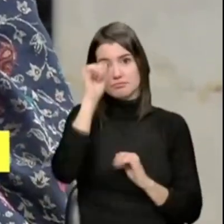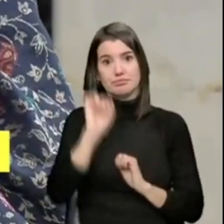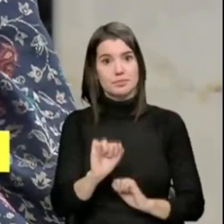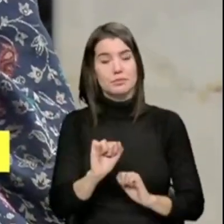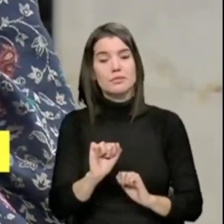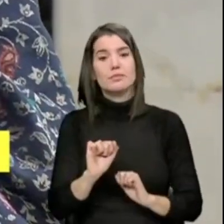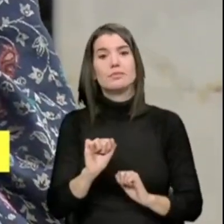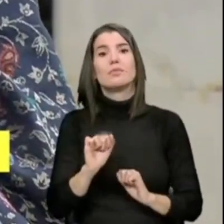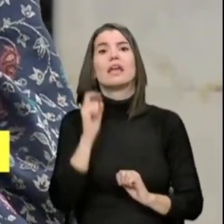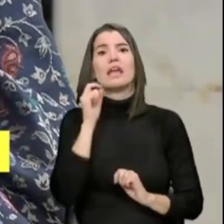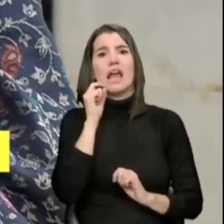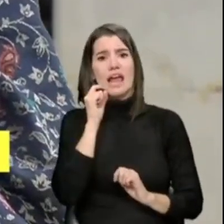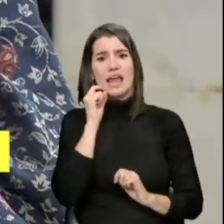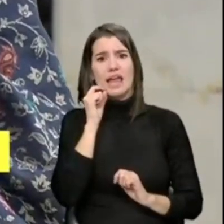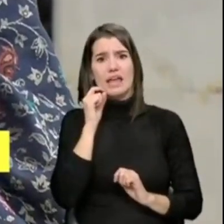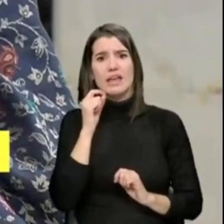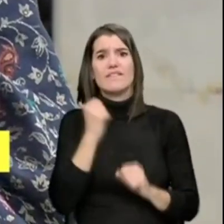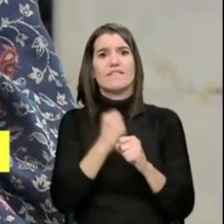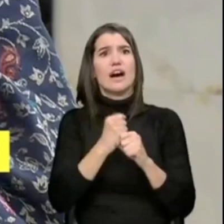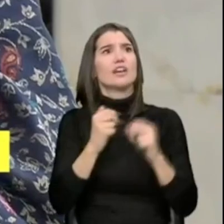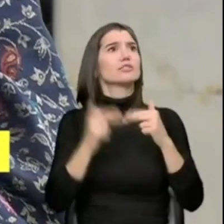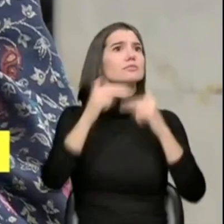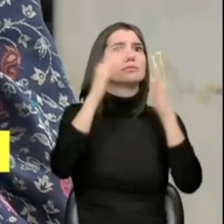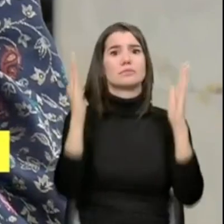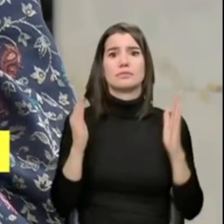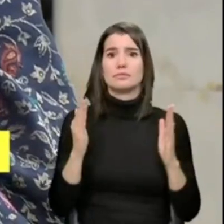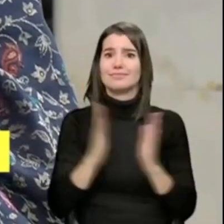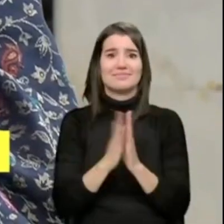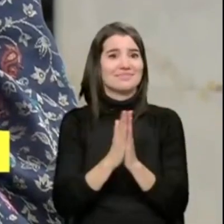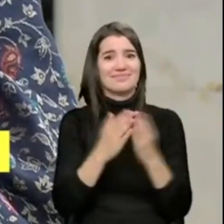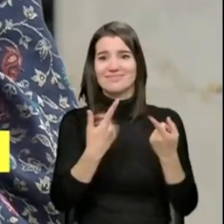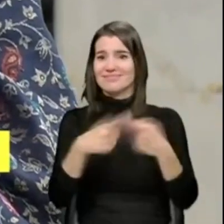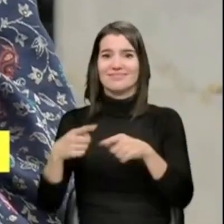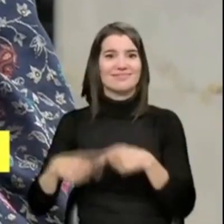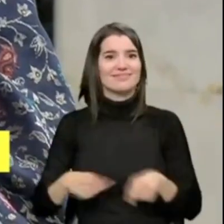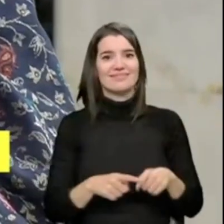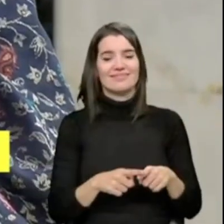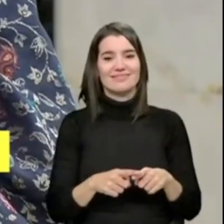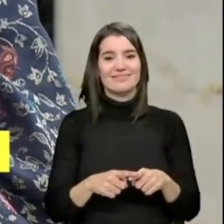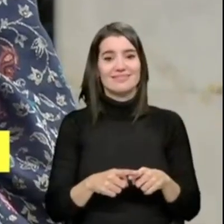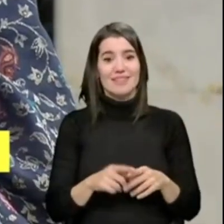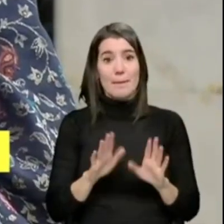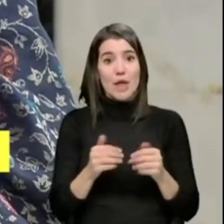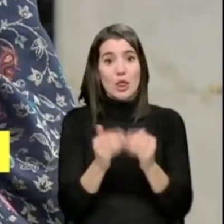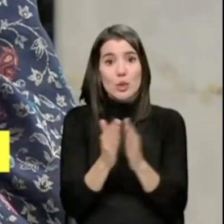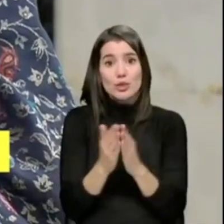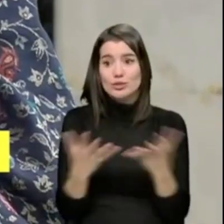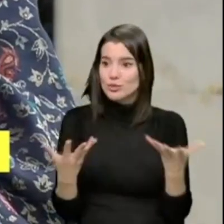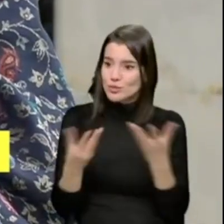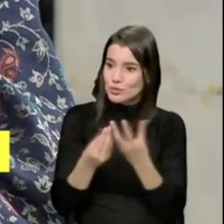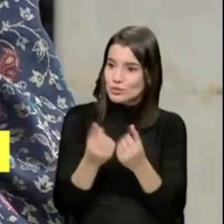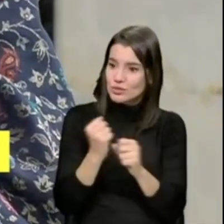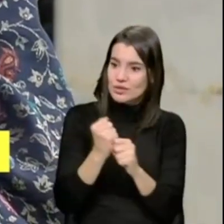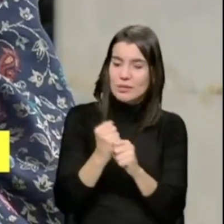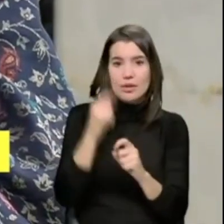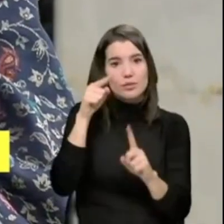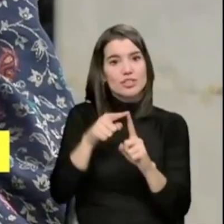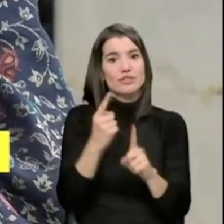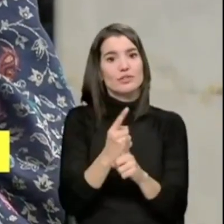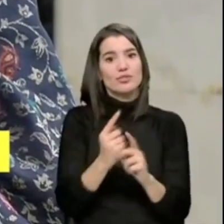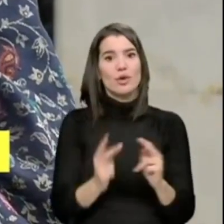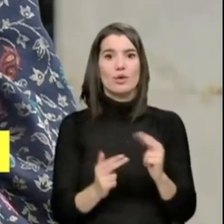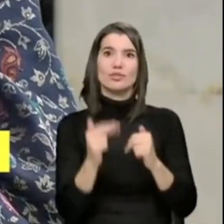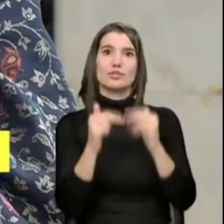intervenientes são todos de confissões diferentes. Mas todos trabalharam para o mesmo fim. Portanto, para a construção de um templo